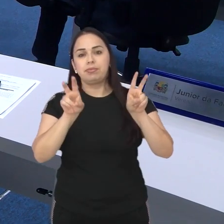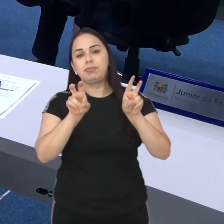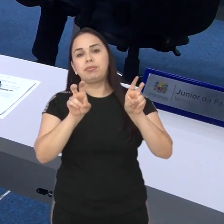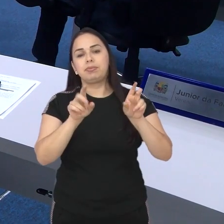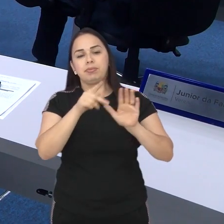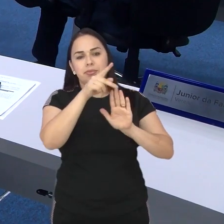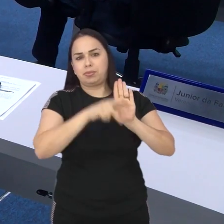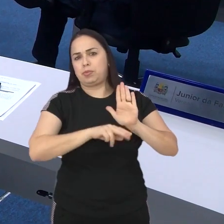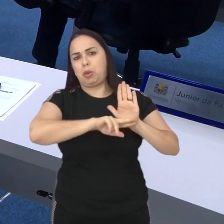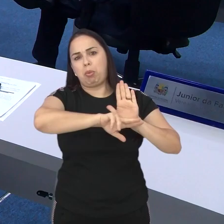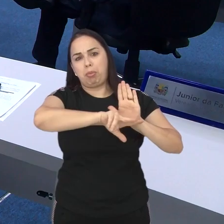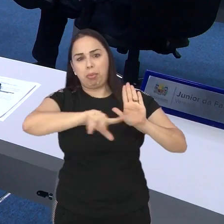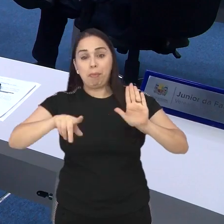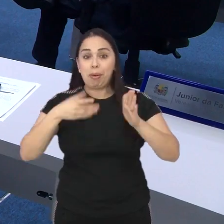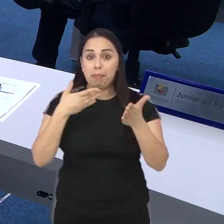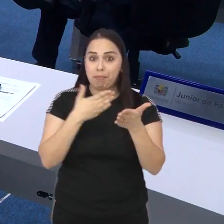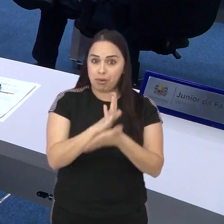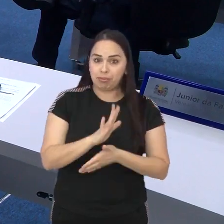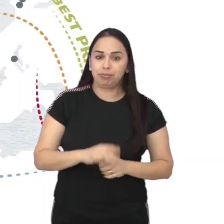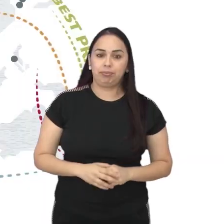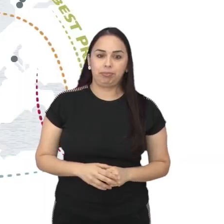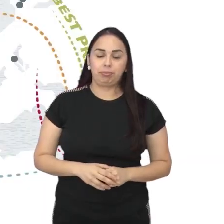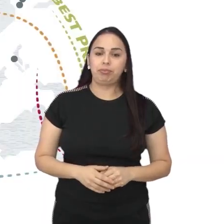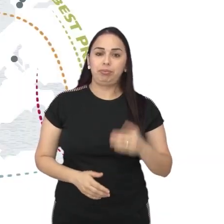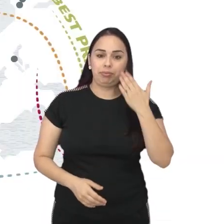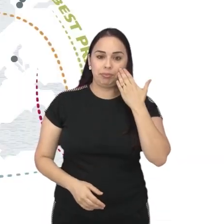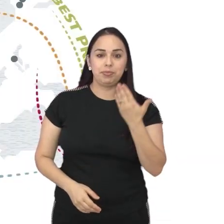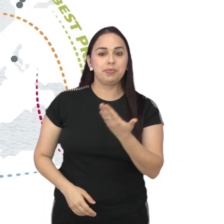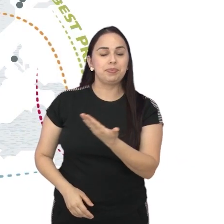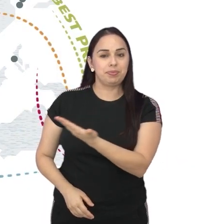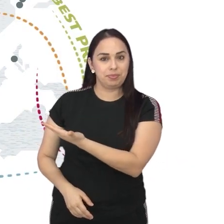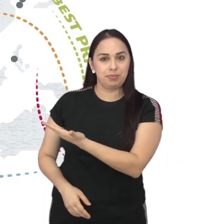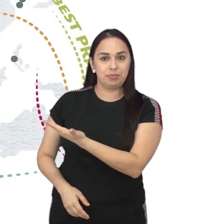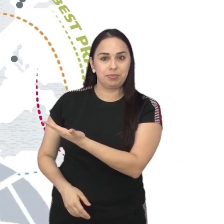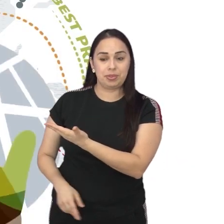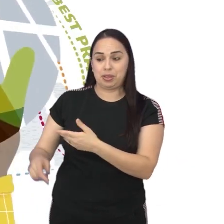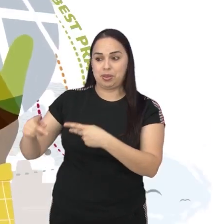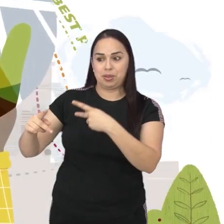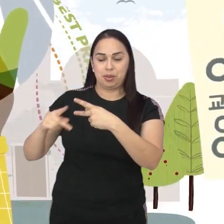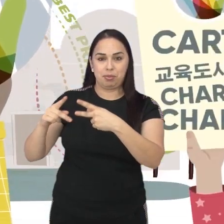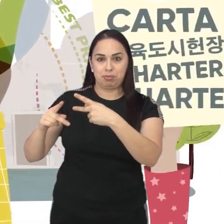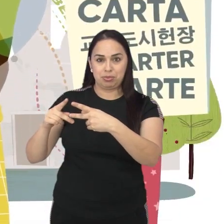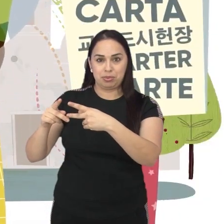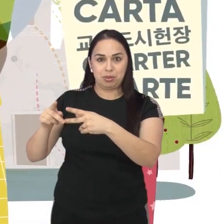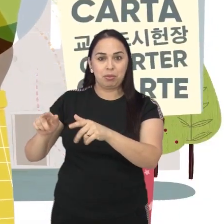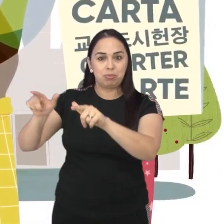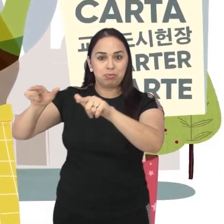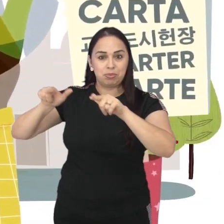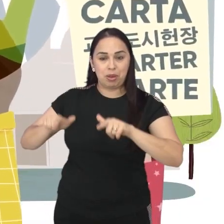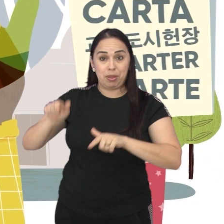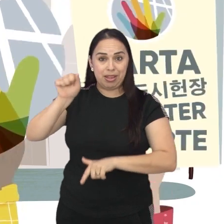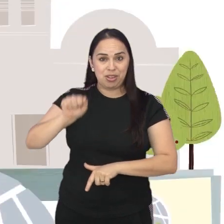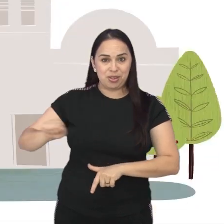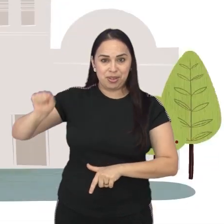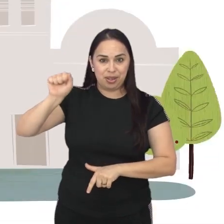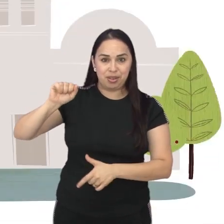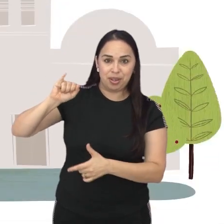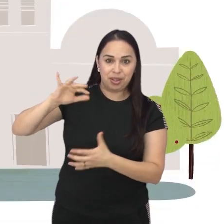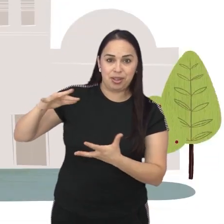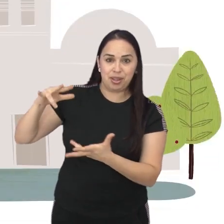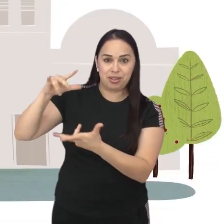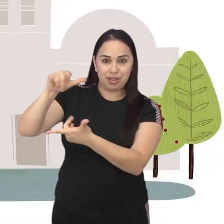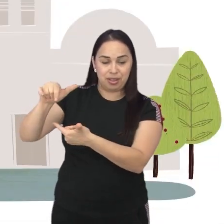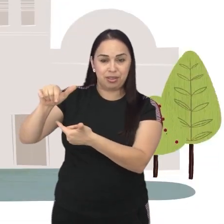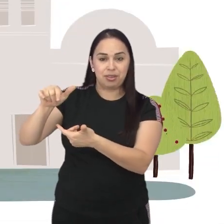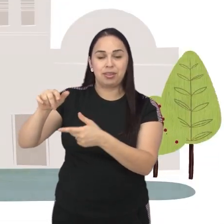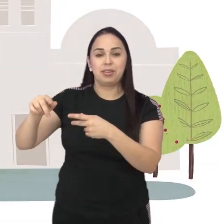de diversos projetos de lei aprovados. Um deles permitiu a entrada de São José dos Campos na Associação